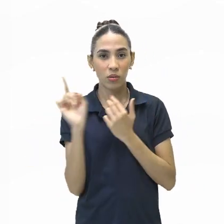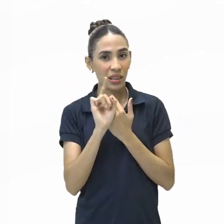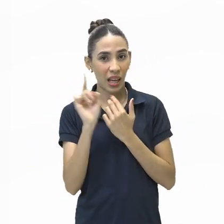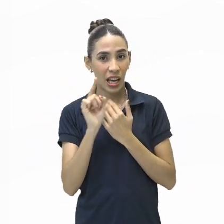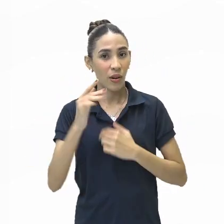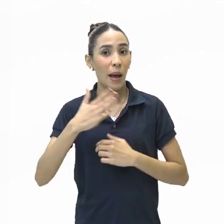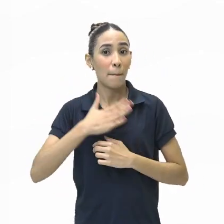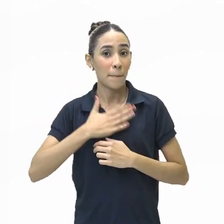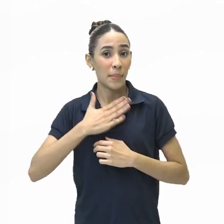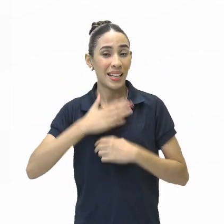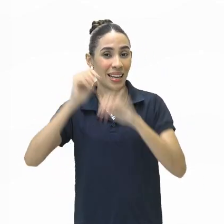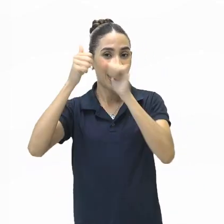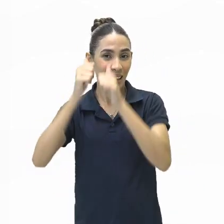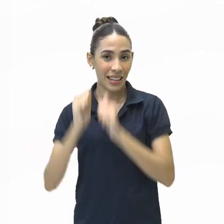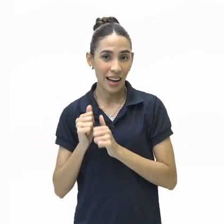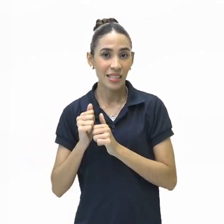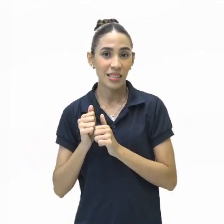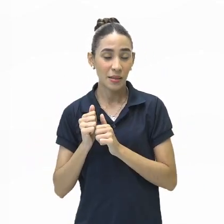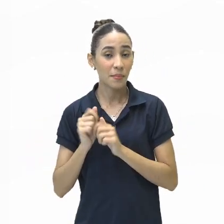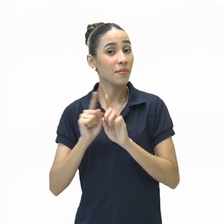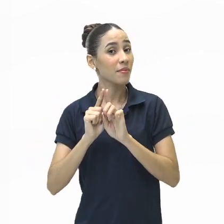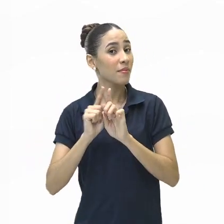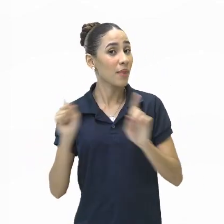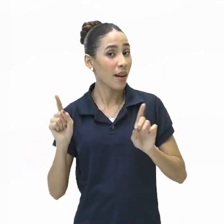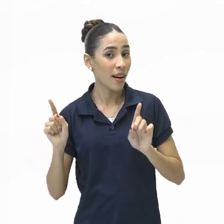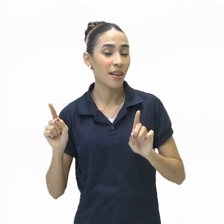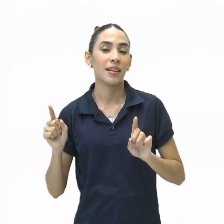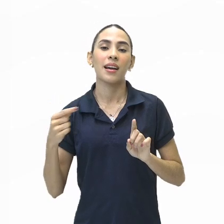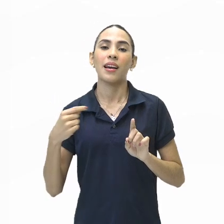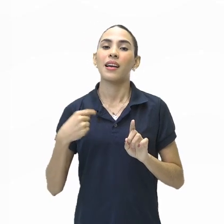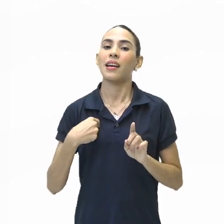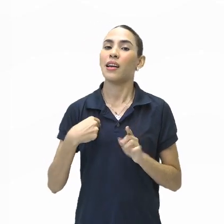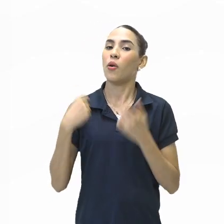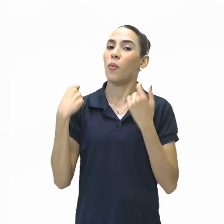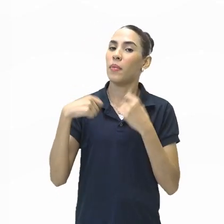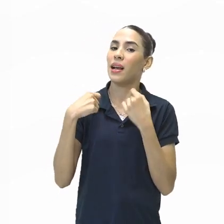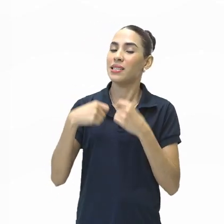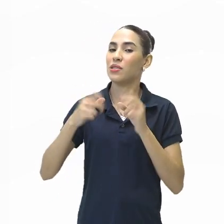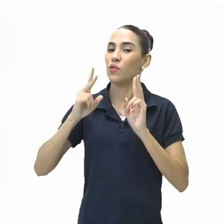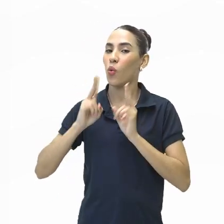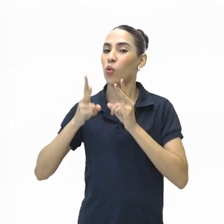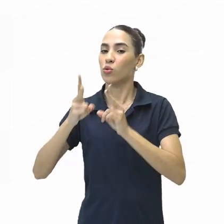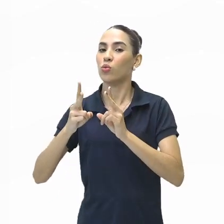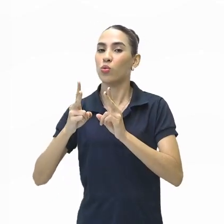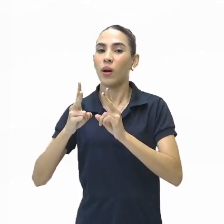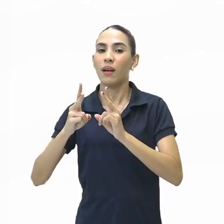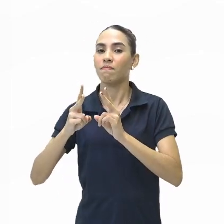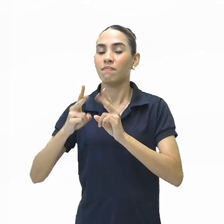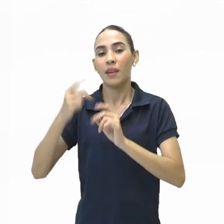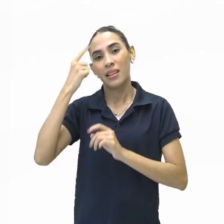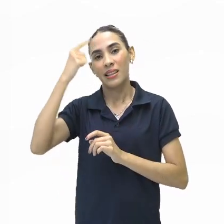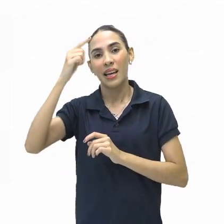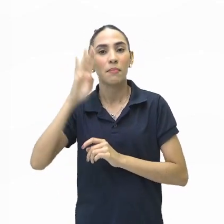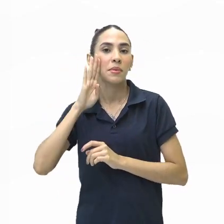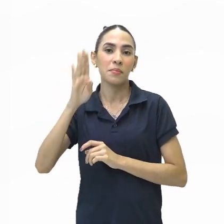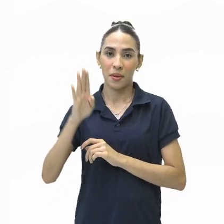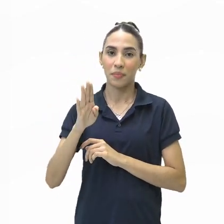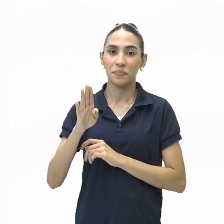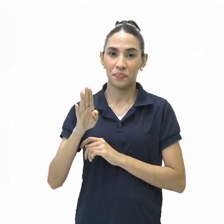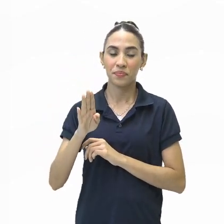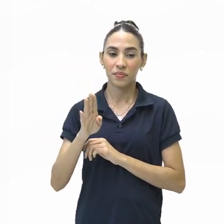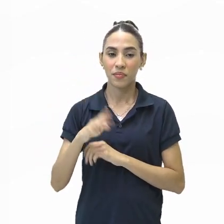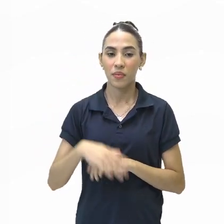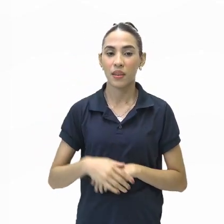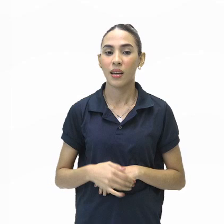minha interpretação, porém, eu tenho que manter a ideia central, a original.